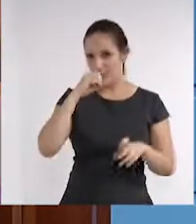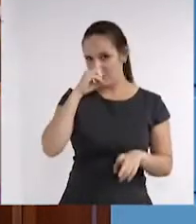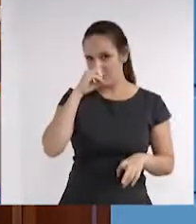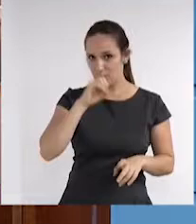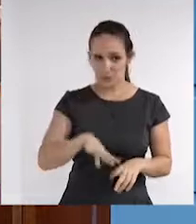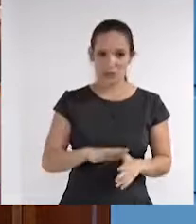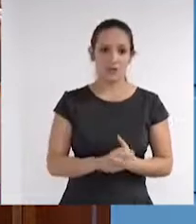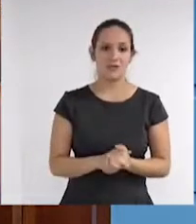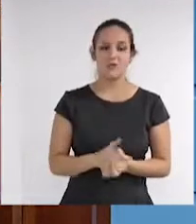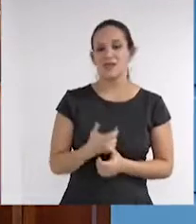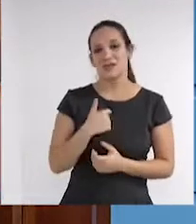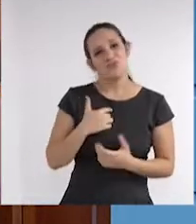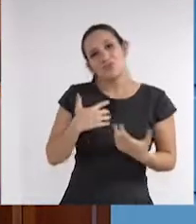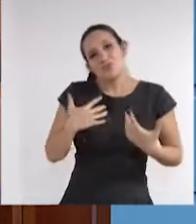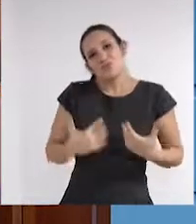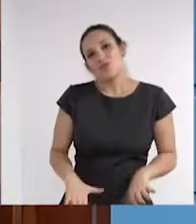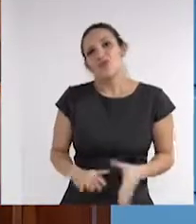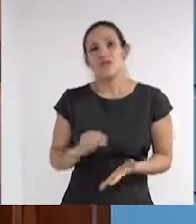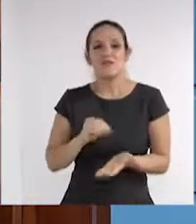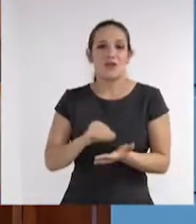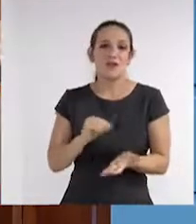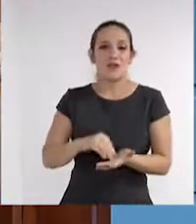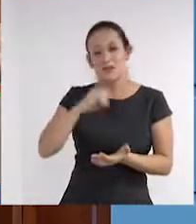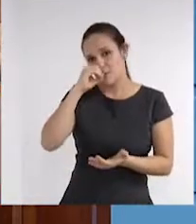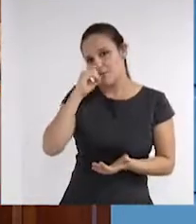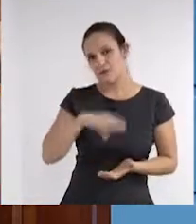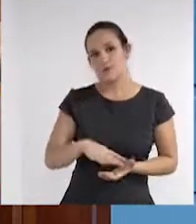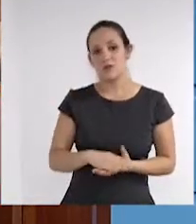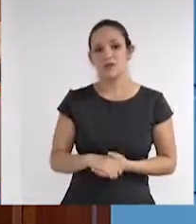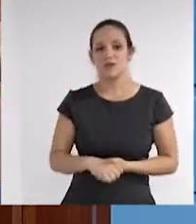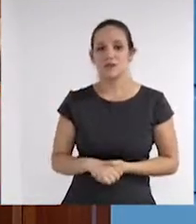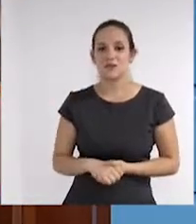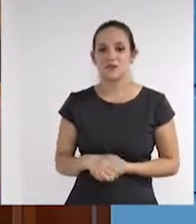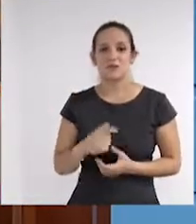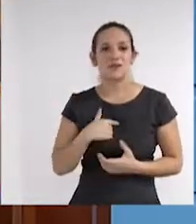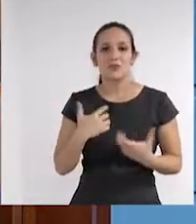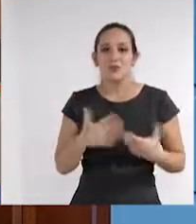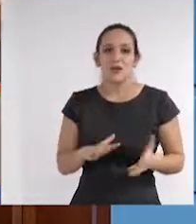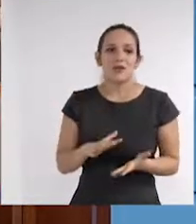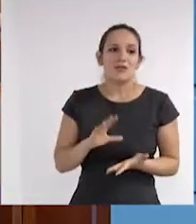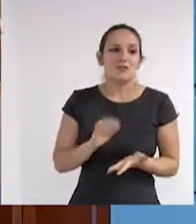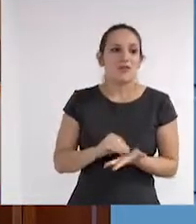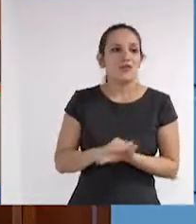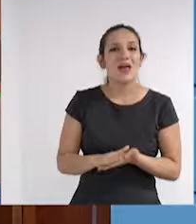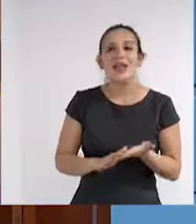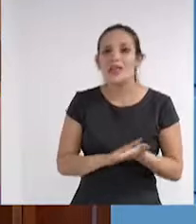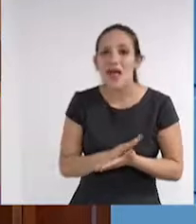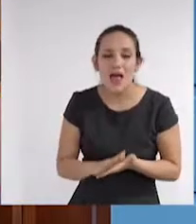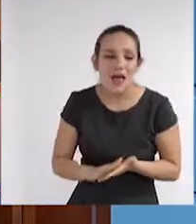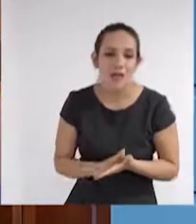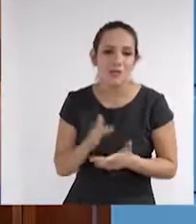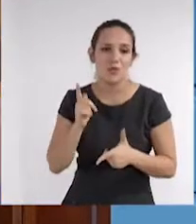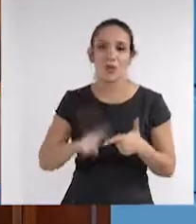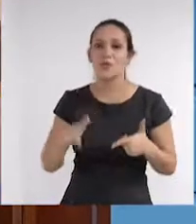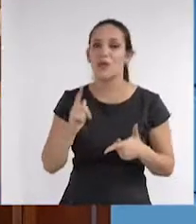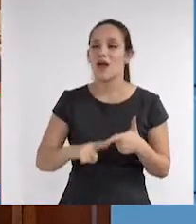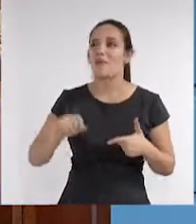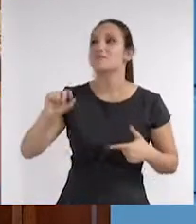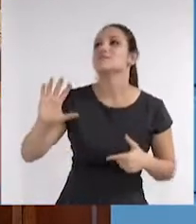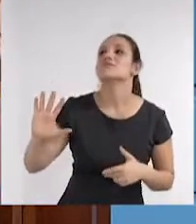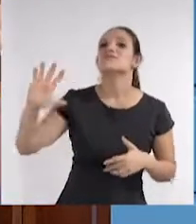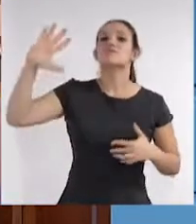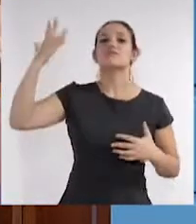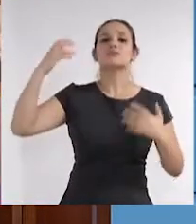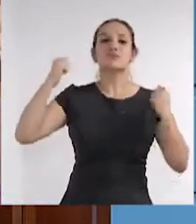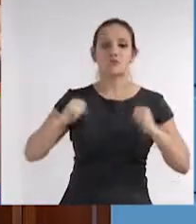violência, nós não gostaríamos que numa audiência dessa natureza nós tivéssemos qualquer imprevisto, qualquer intempérie aí que venha nos